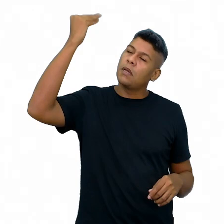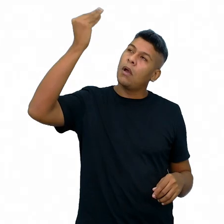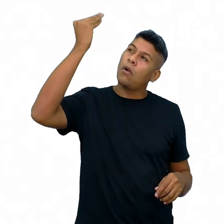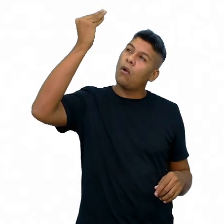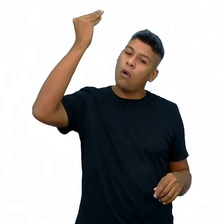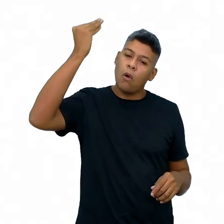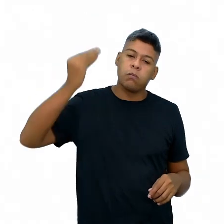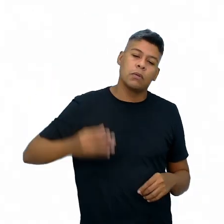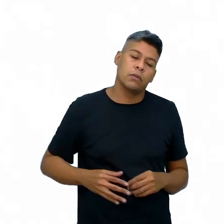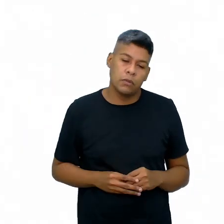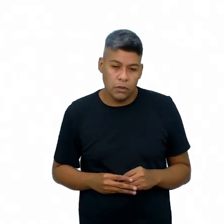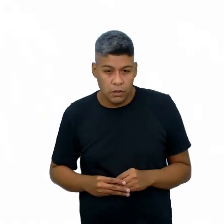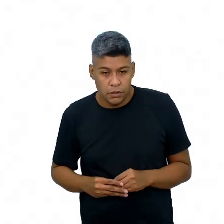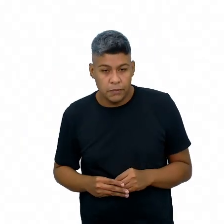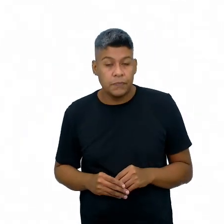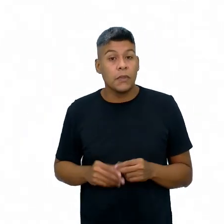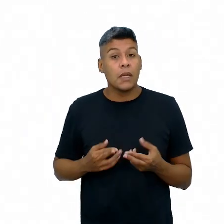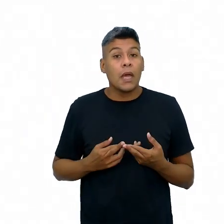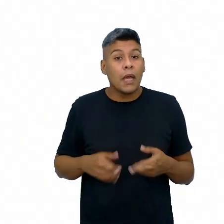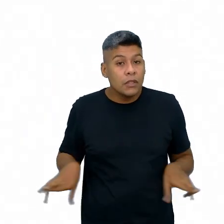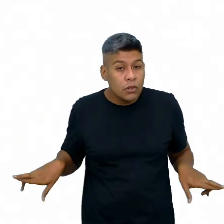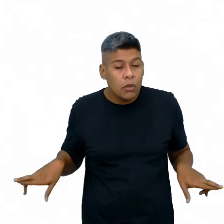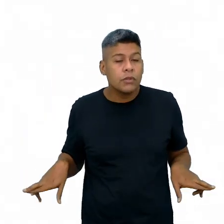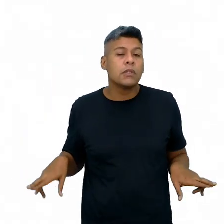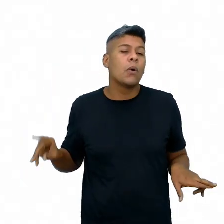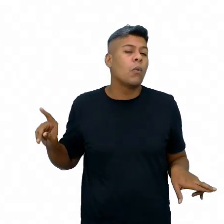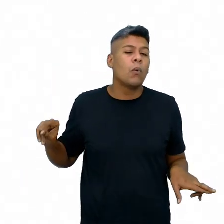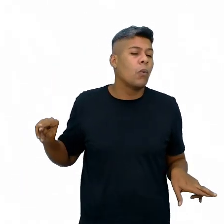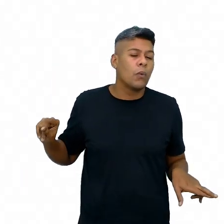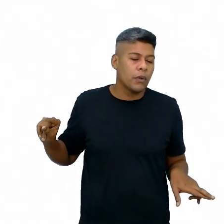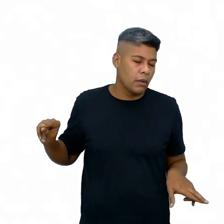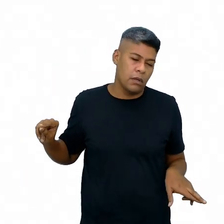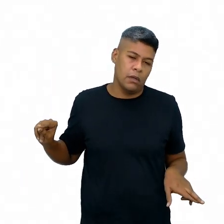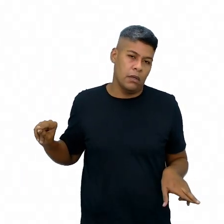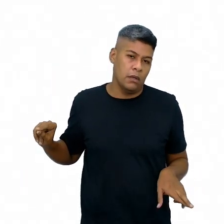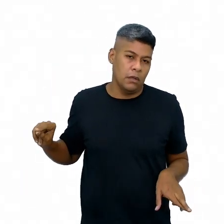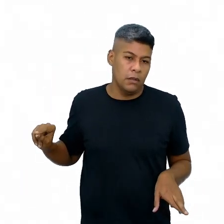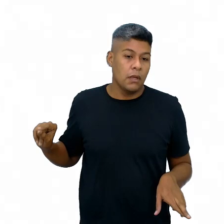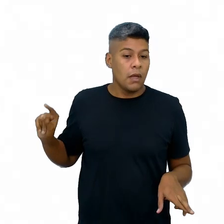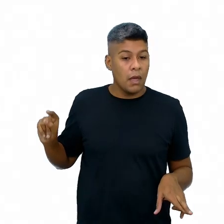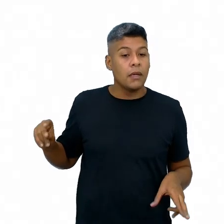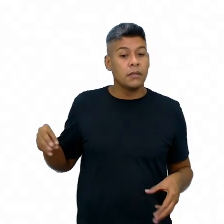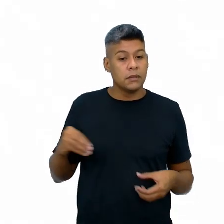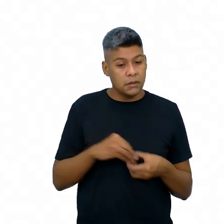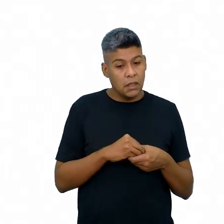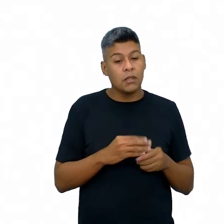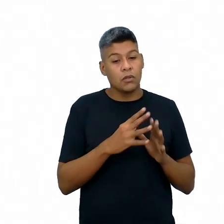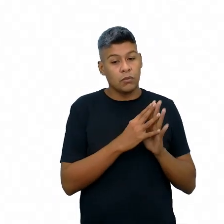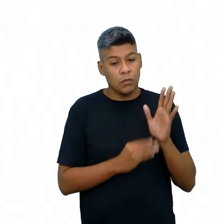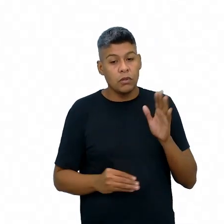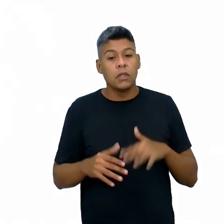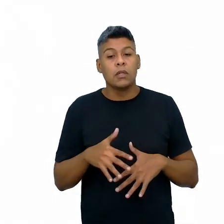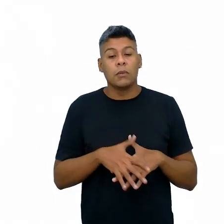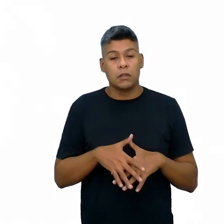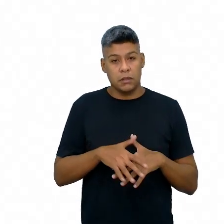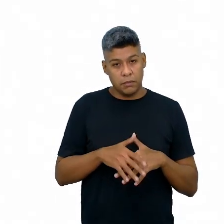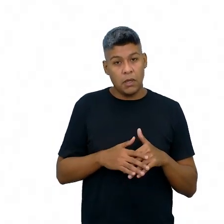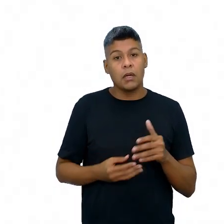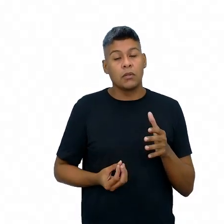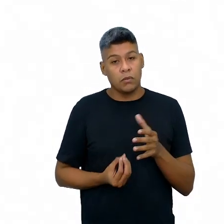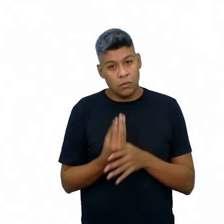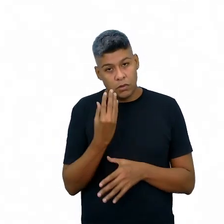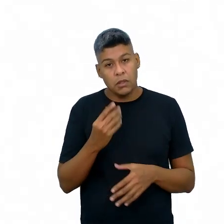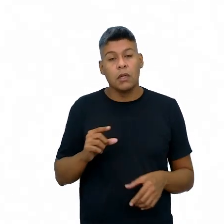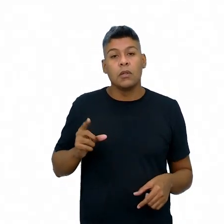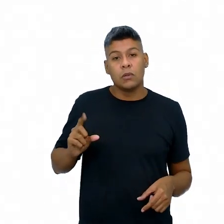essas fases. E essa resolução? O que é essa resolução? Bom, dentro desse modelo matemático, é